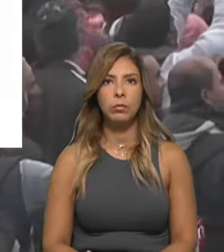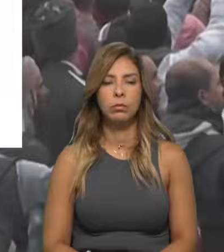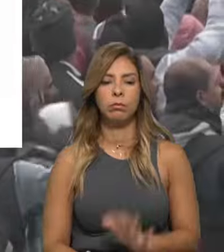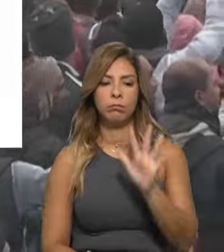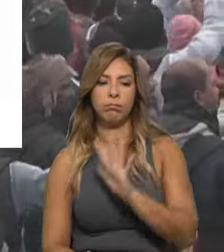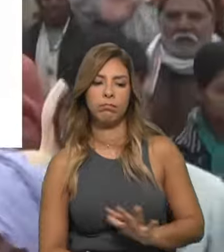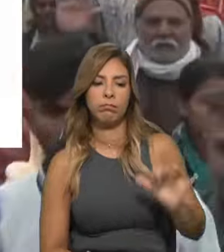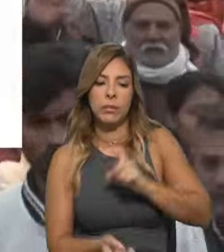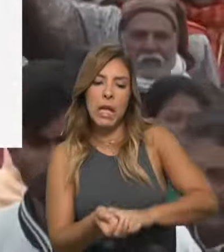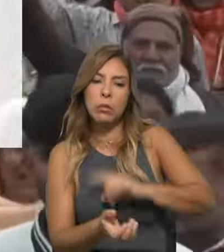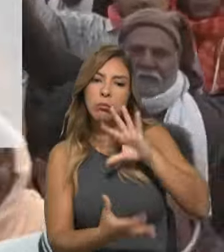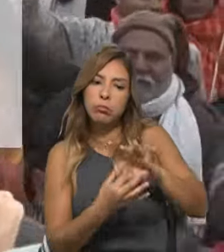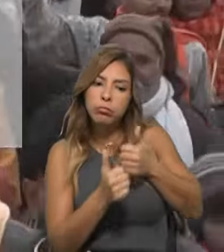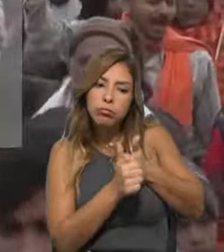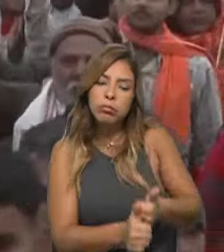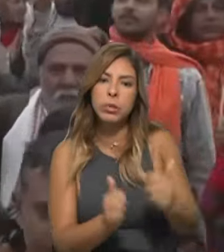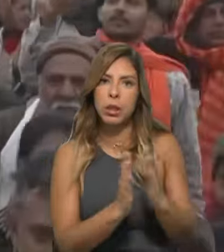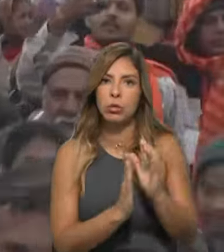nacionalismo étnico-religioso.